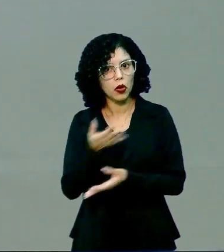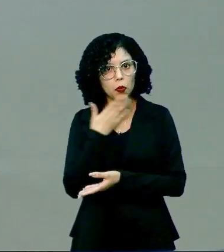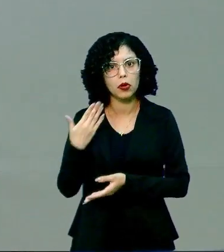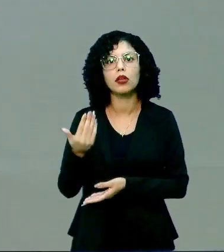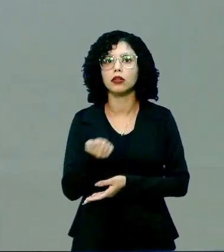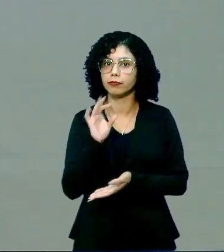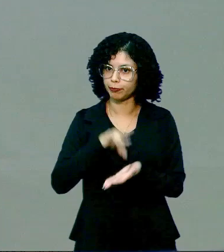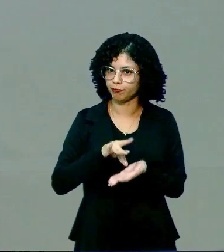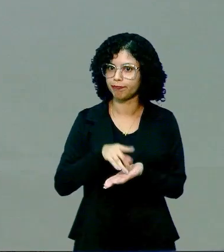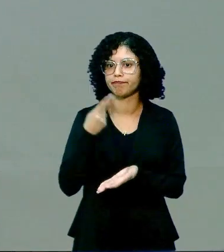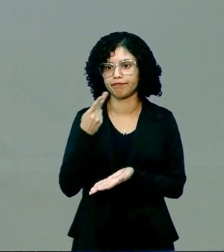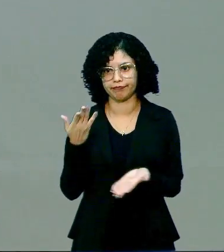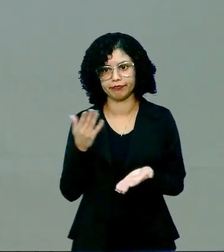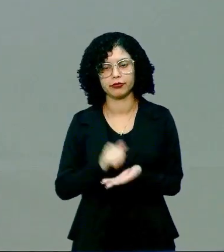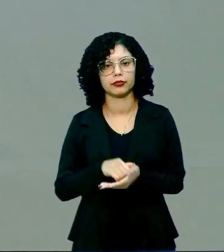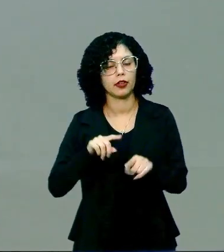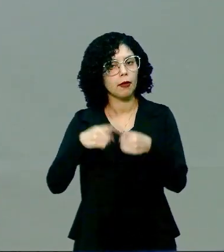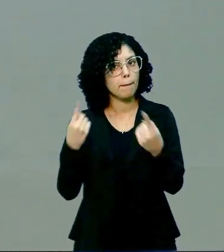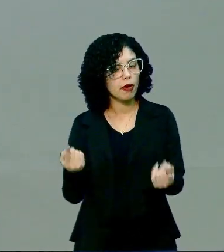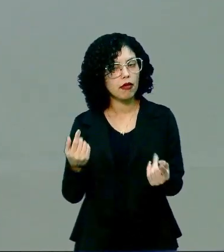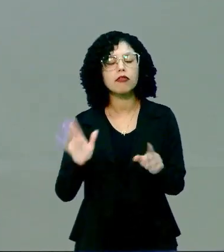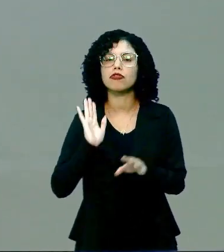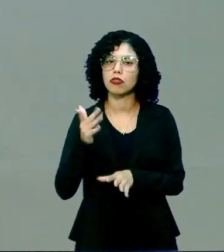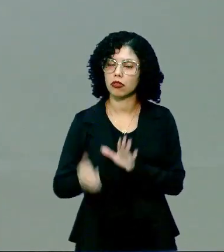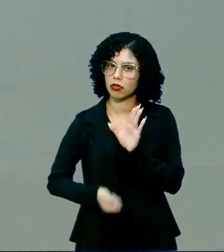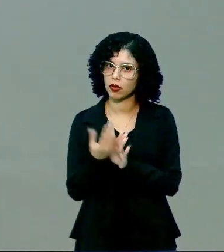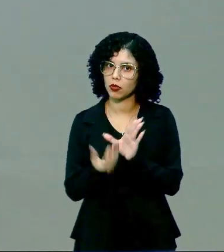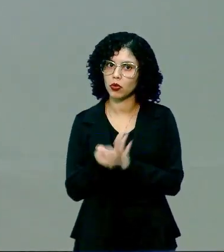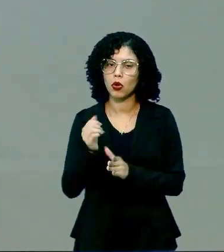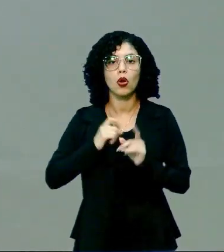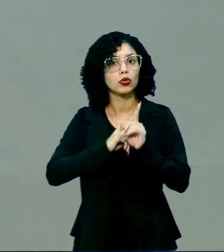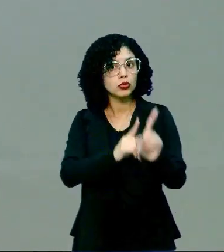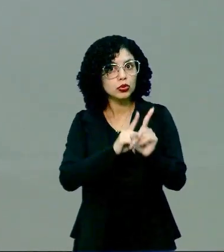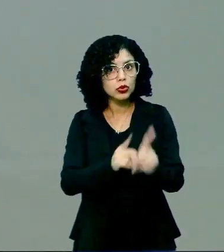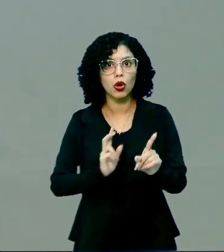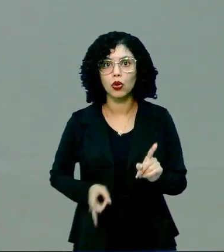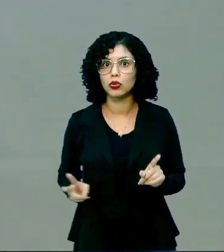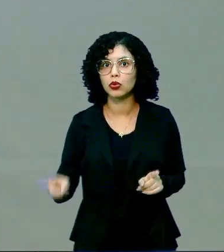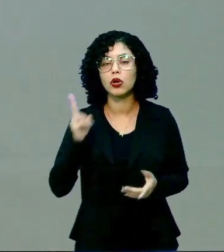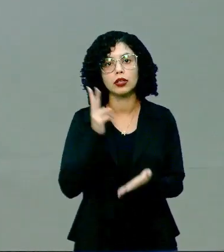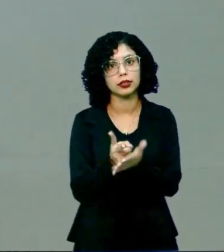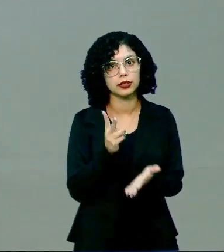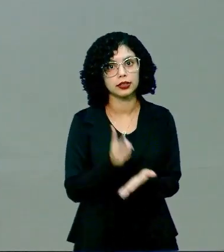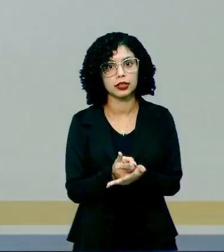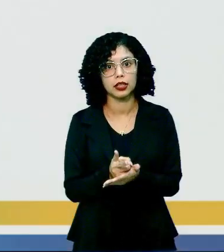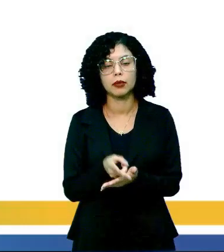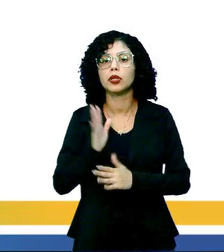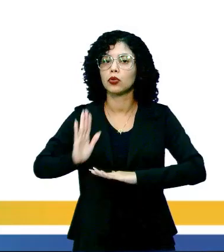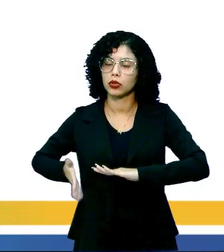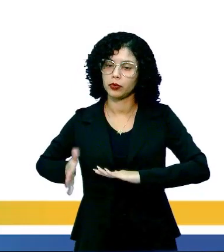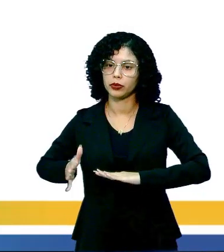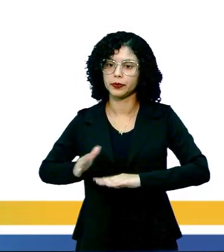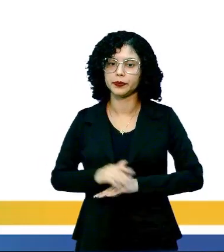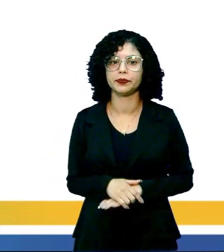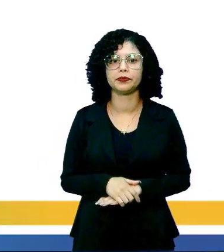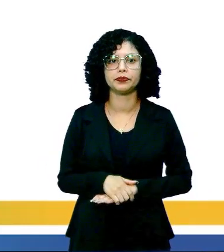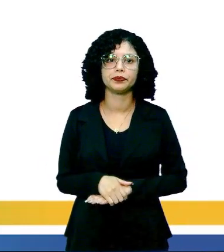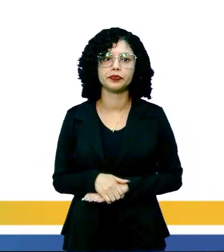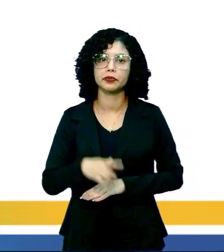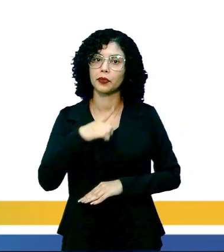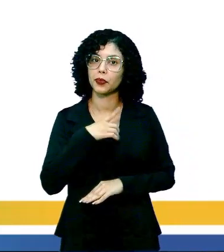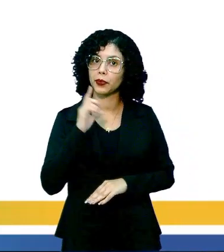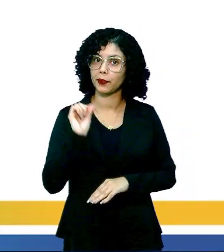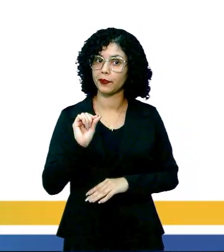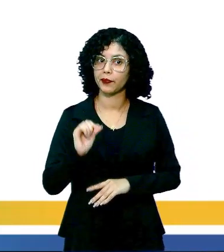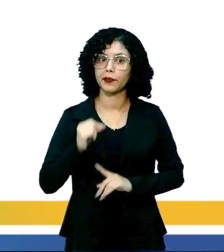para falar a verdade, mas aí a gente já tem essa produção e que ela segue e continua aqui no contemporâneo, tá? E aí a